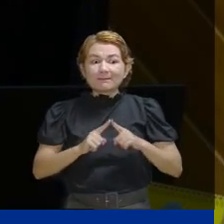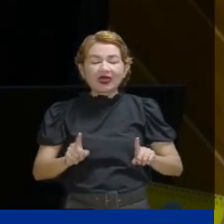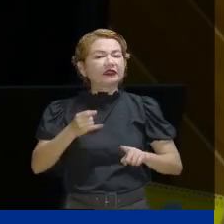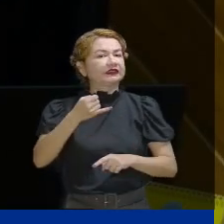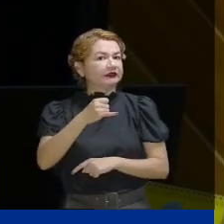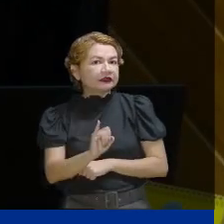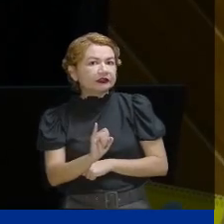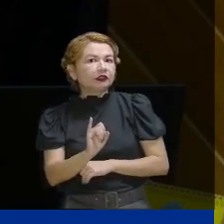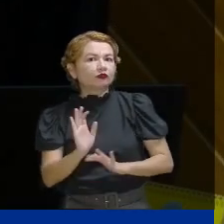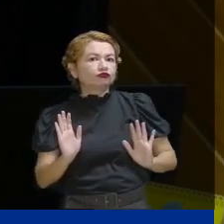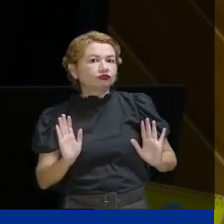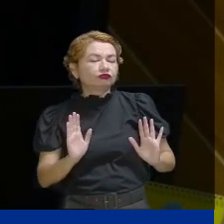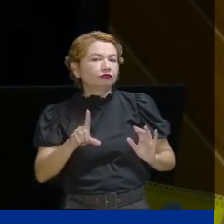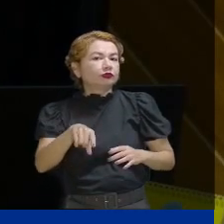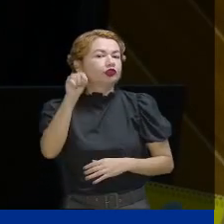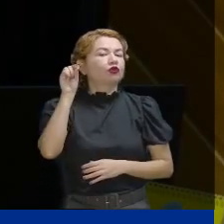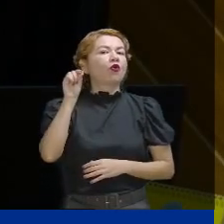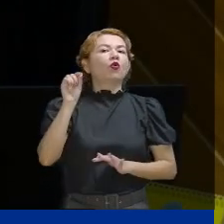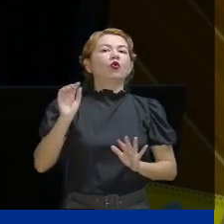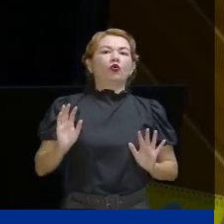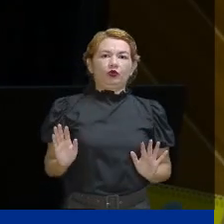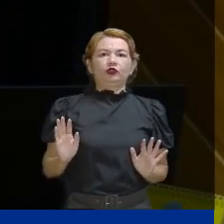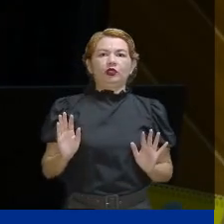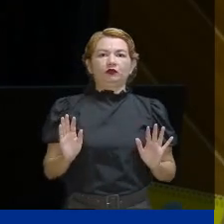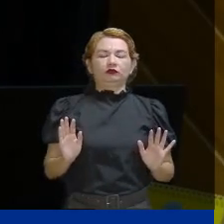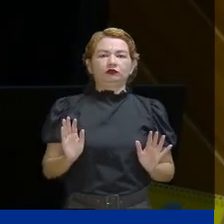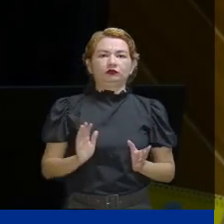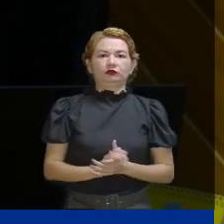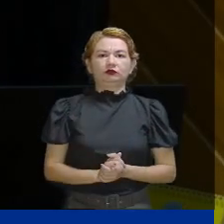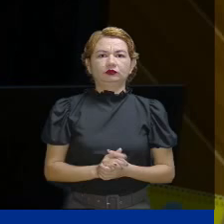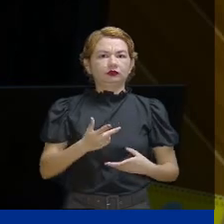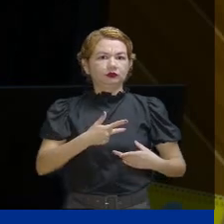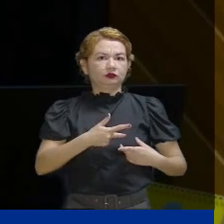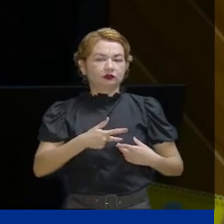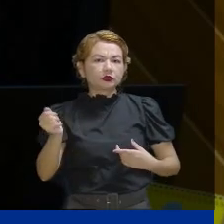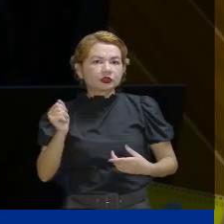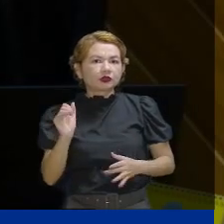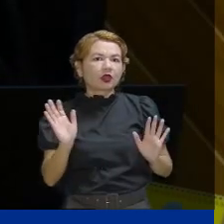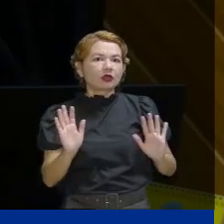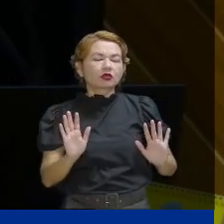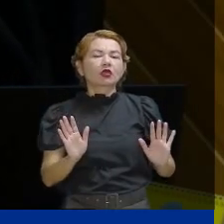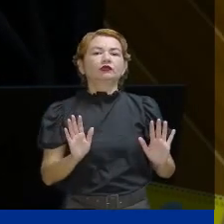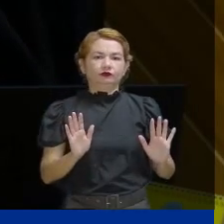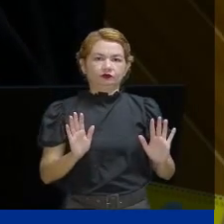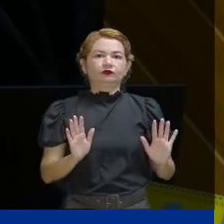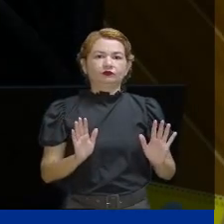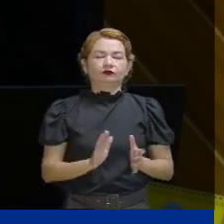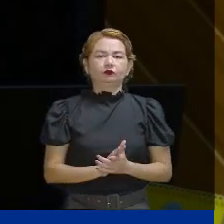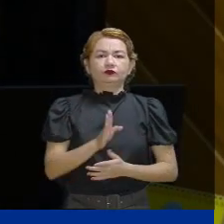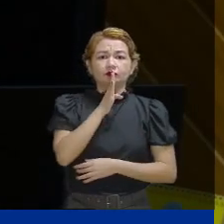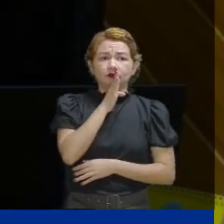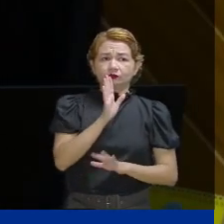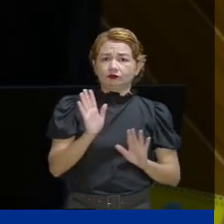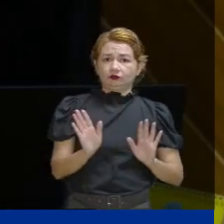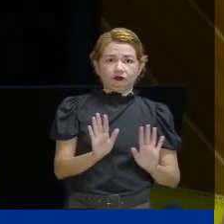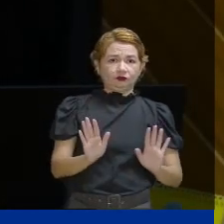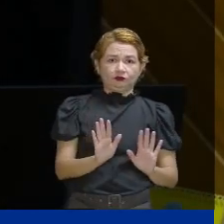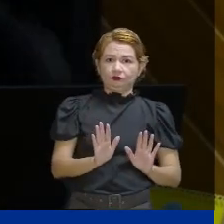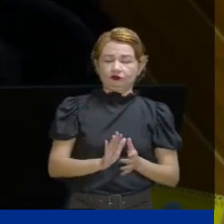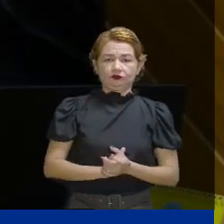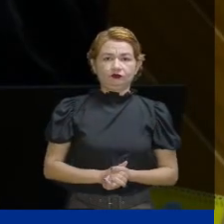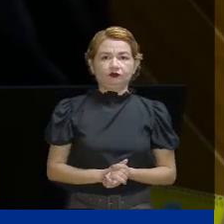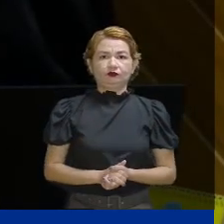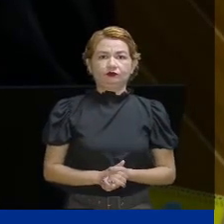houve, foi uma opção. Esse voto não foi vencedor. Então, não há omissão quando nós estamos julgando embargos,